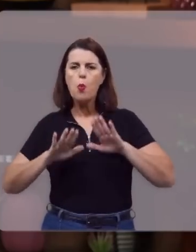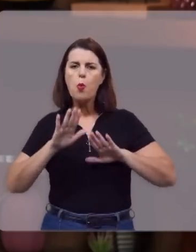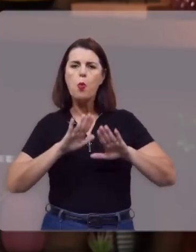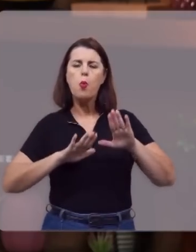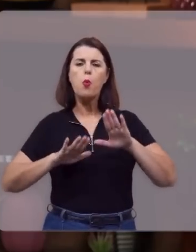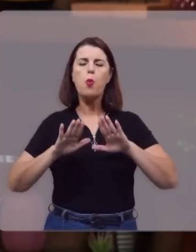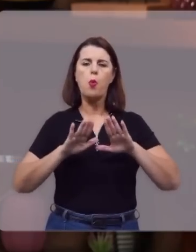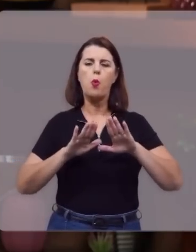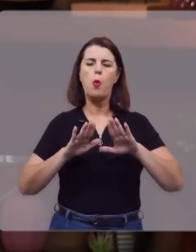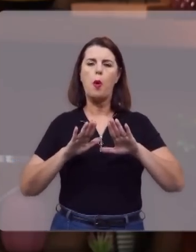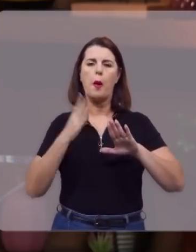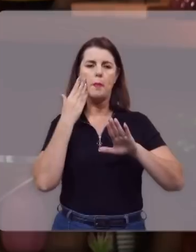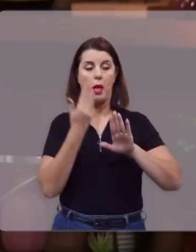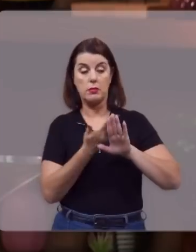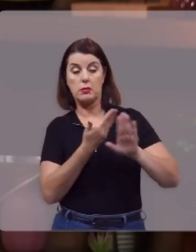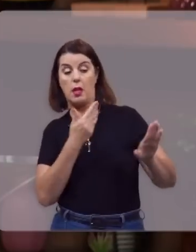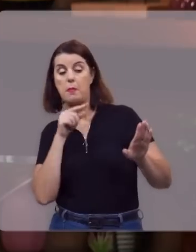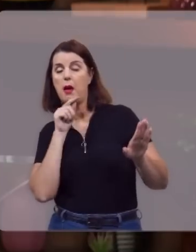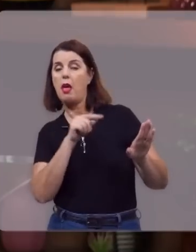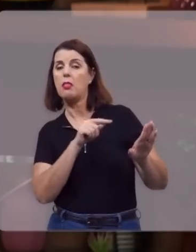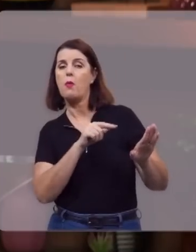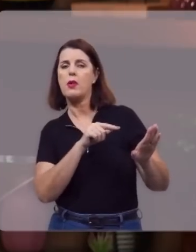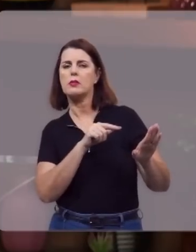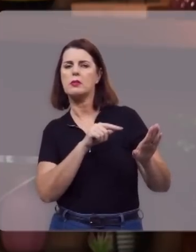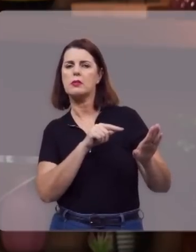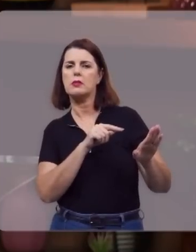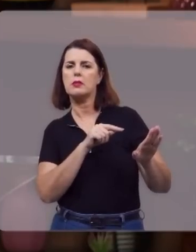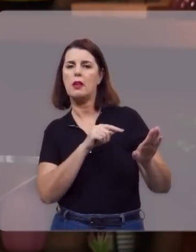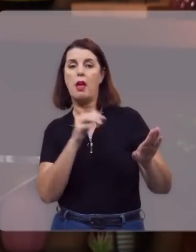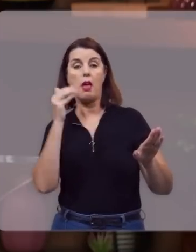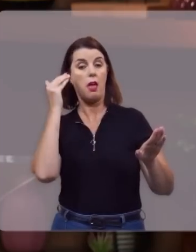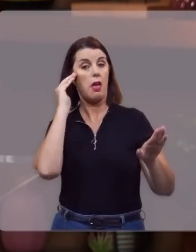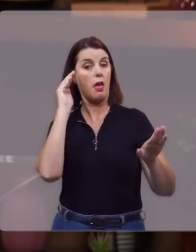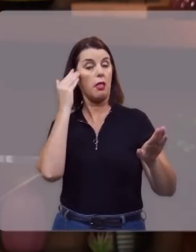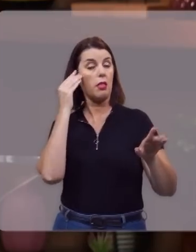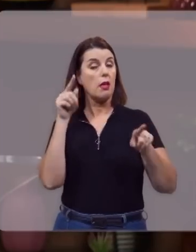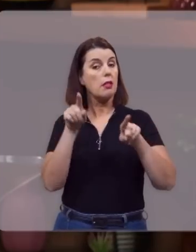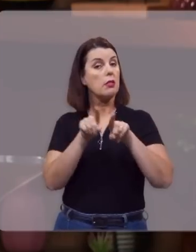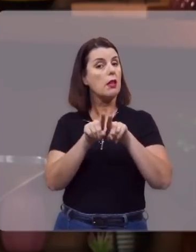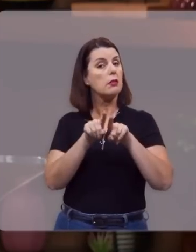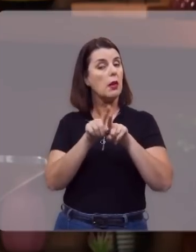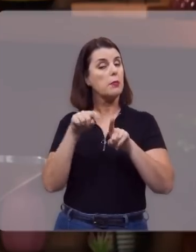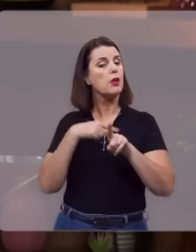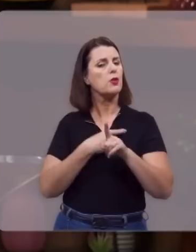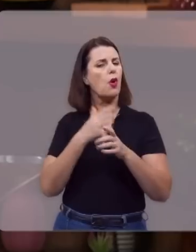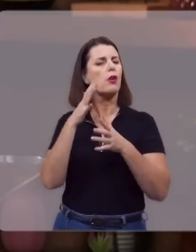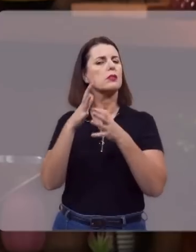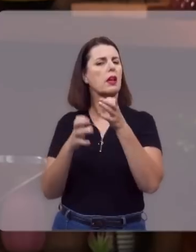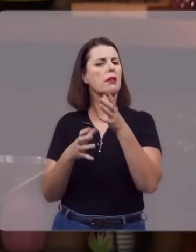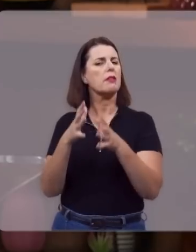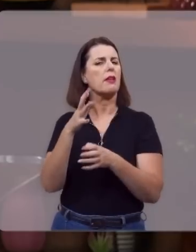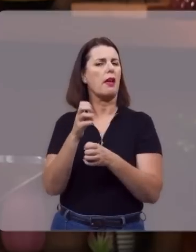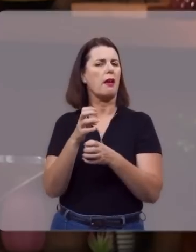para não fazermos parte deste esquema, mas entendermos que estamos em guerra